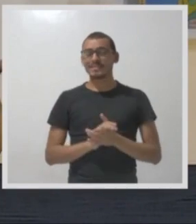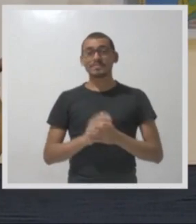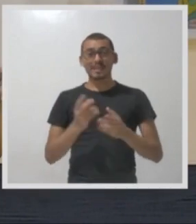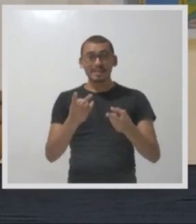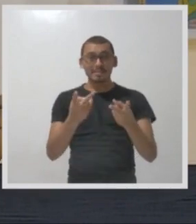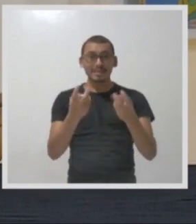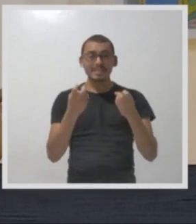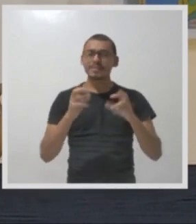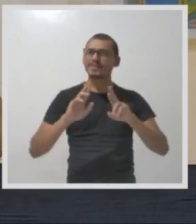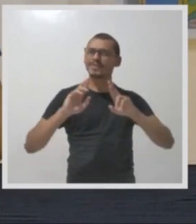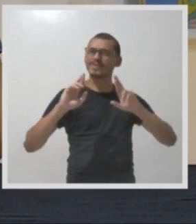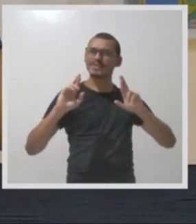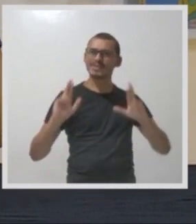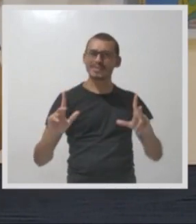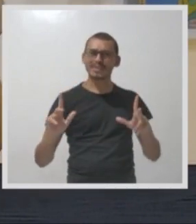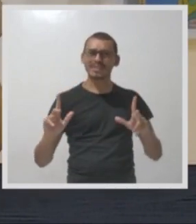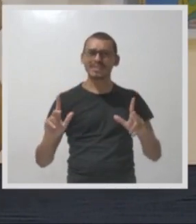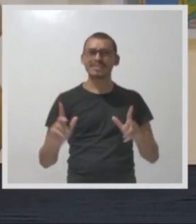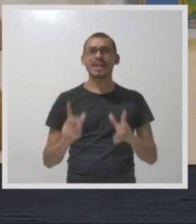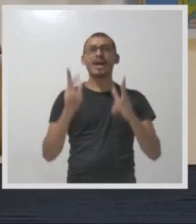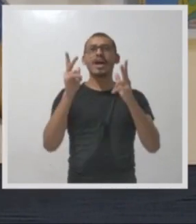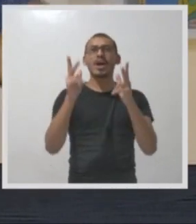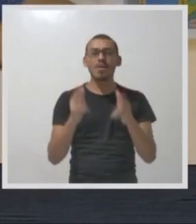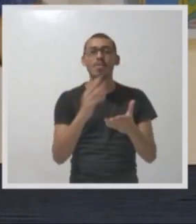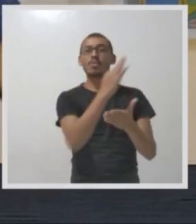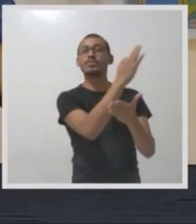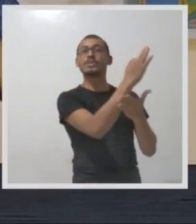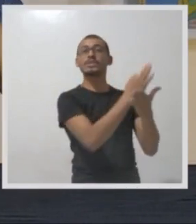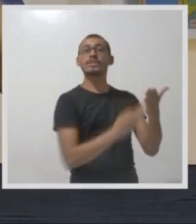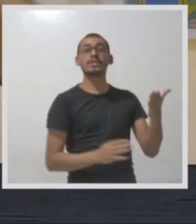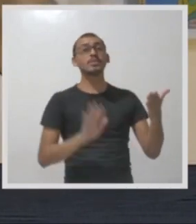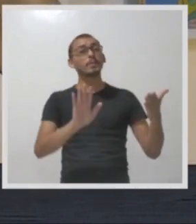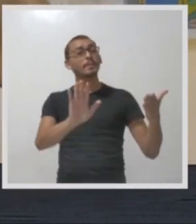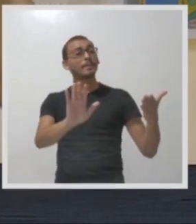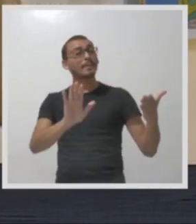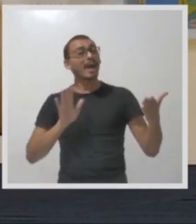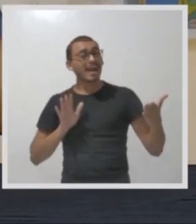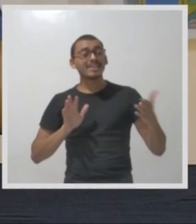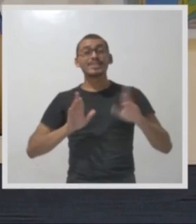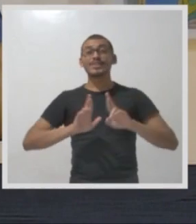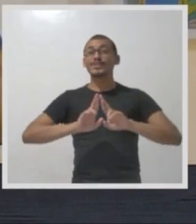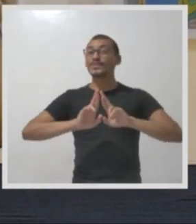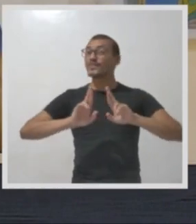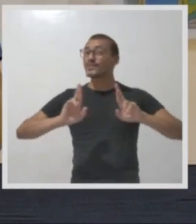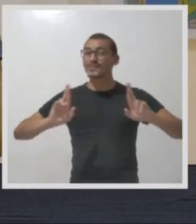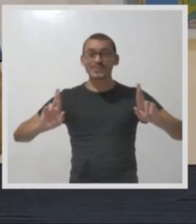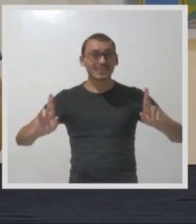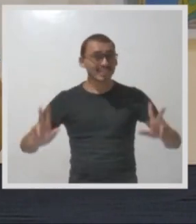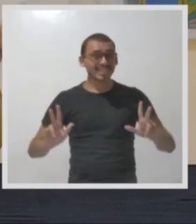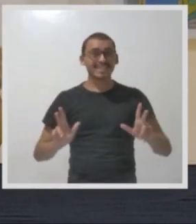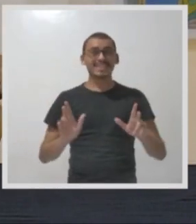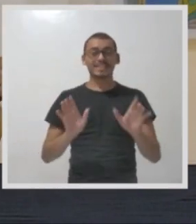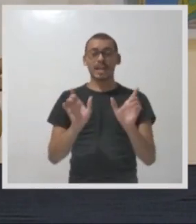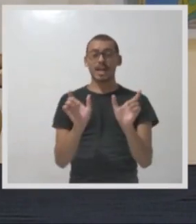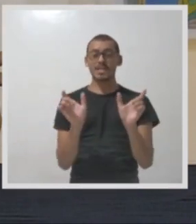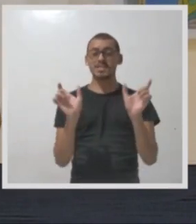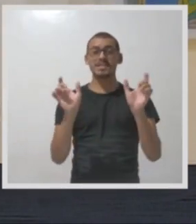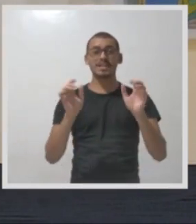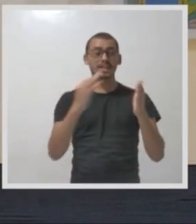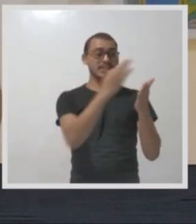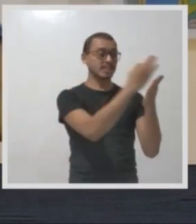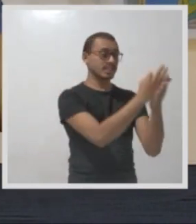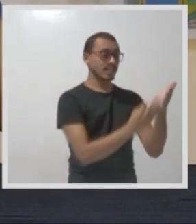Perceber a diferença? É o mesmo texto, só que numa apresentação bastante